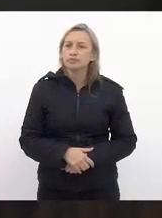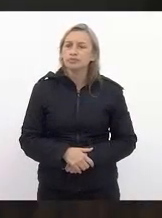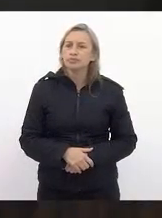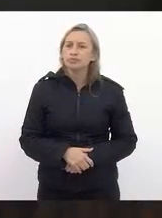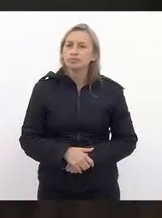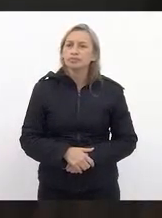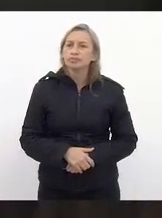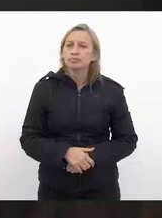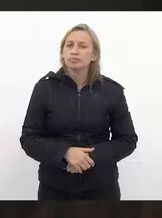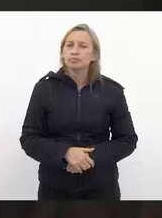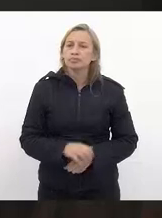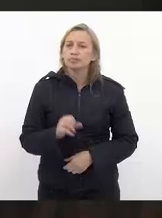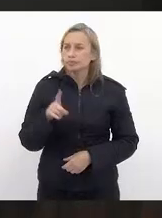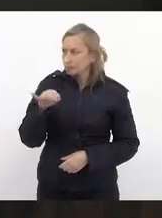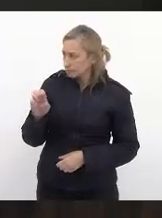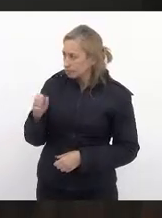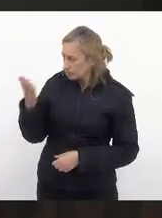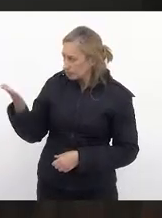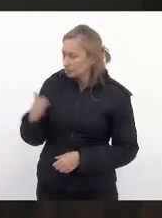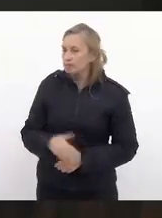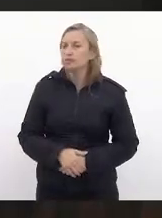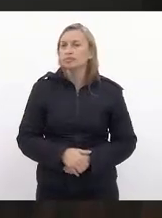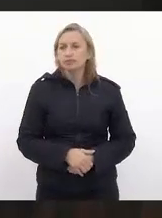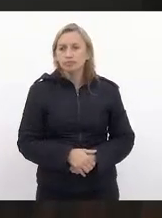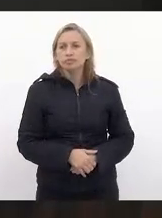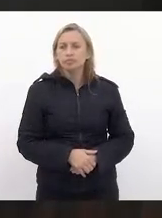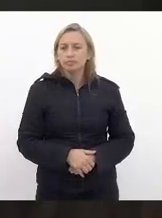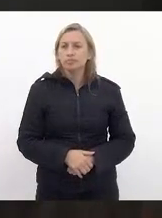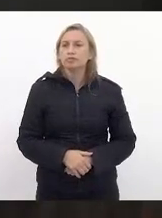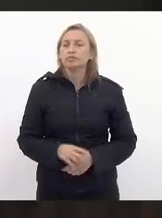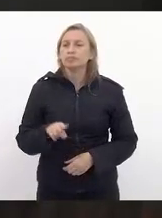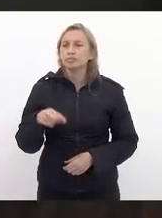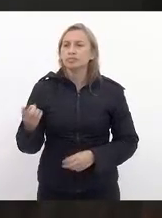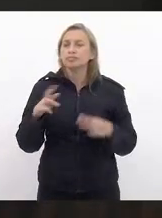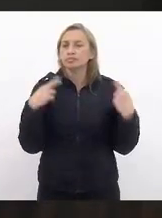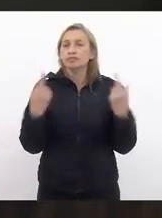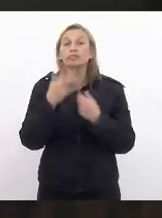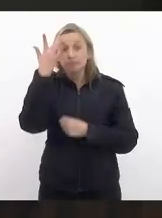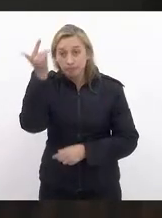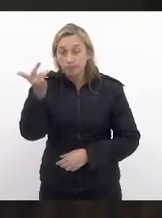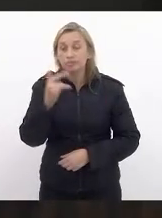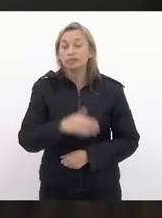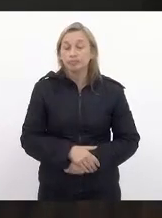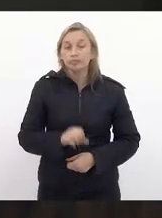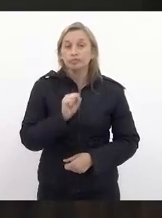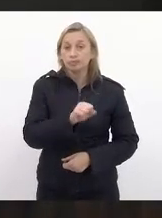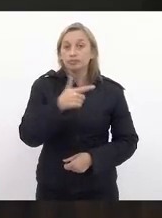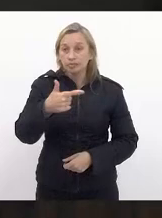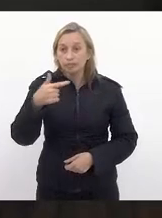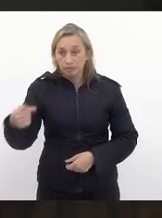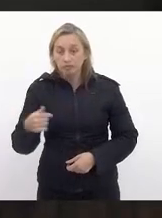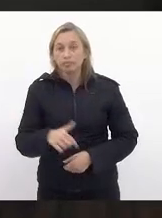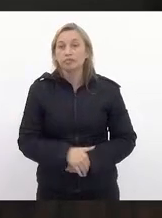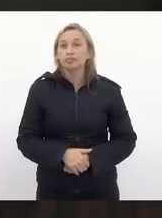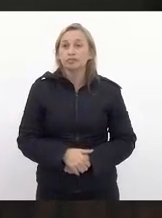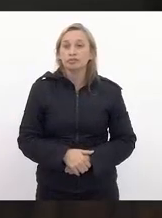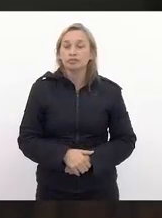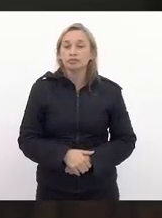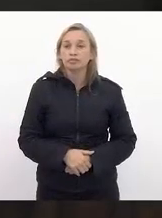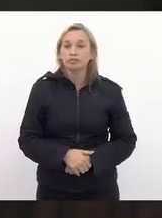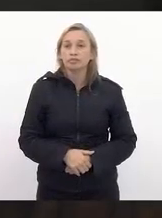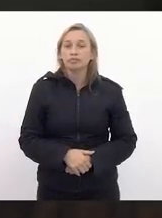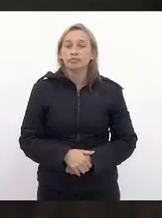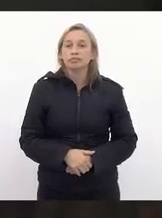volta na próxima Aline na próxima sessão amanhã 827 tão